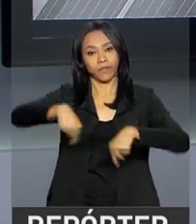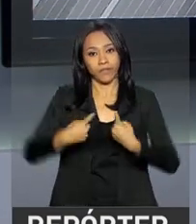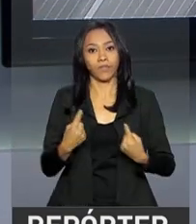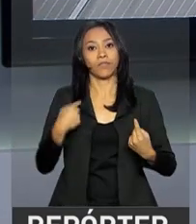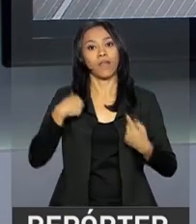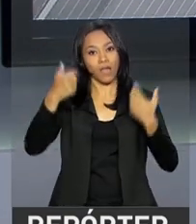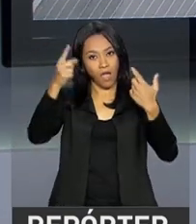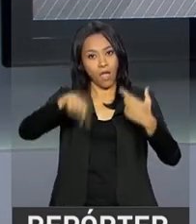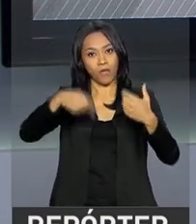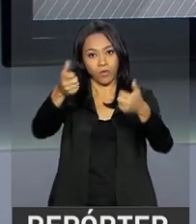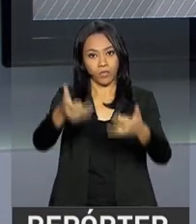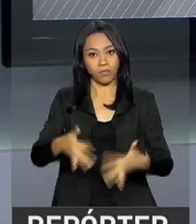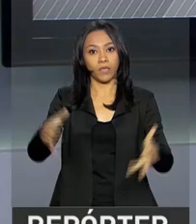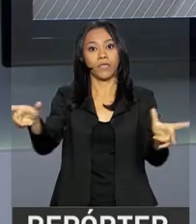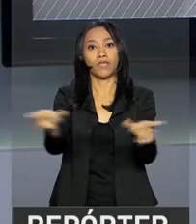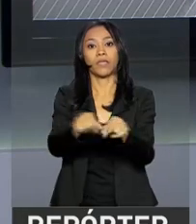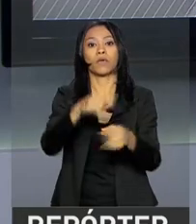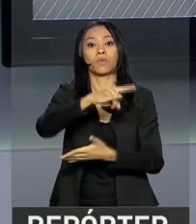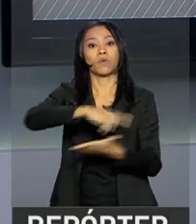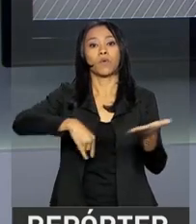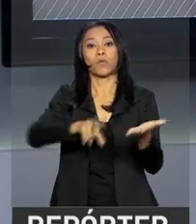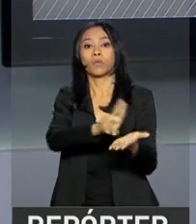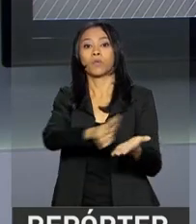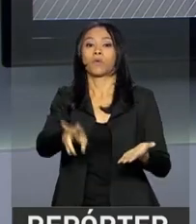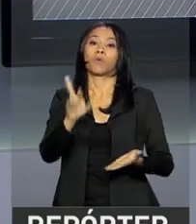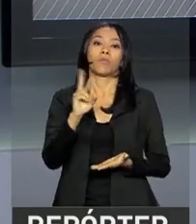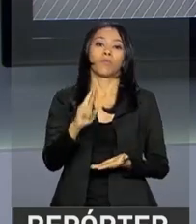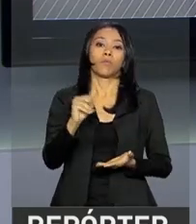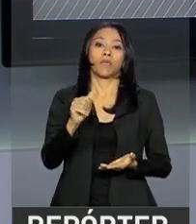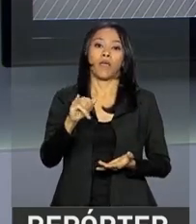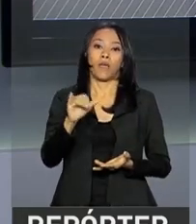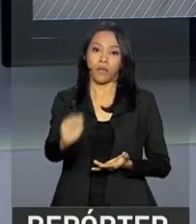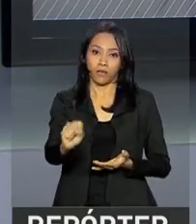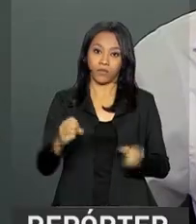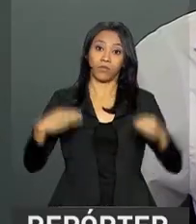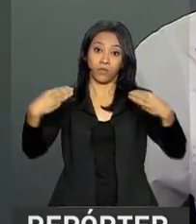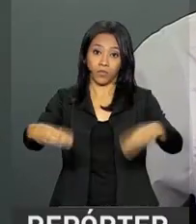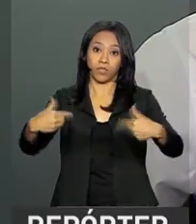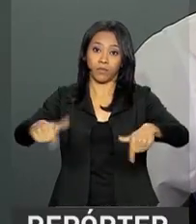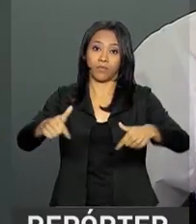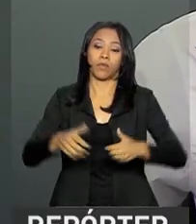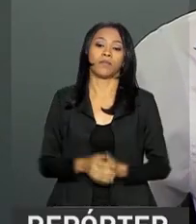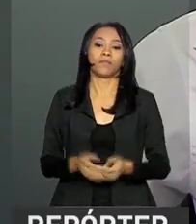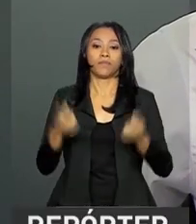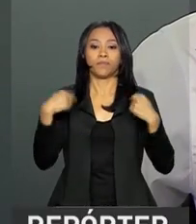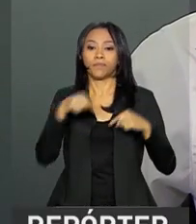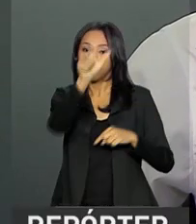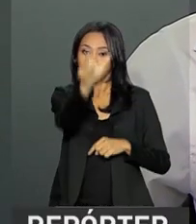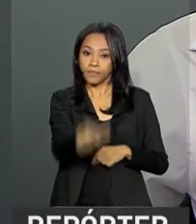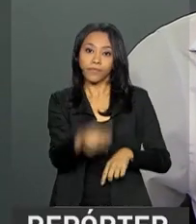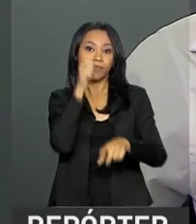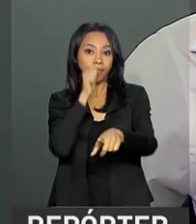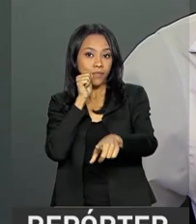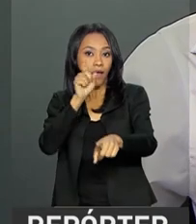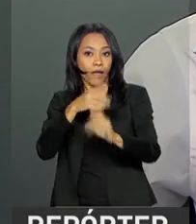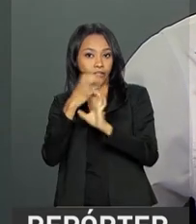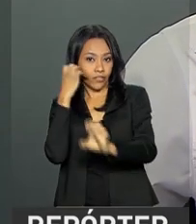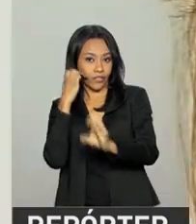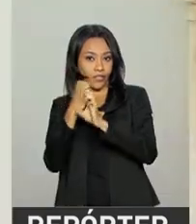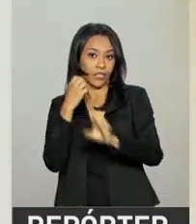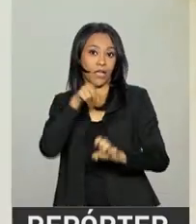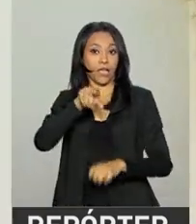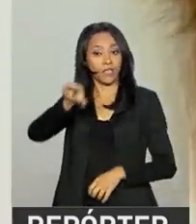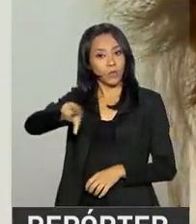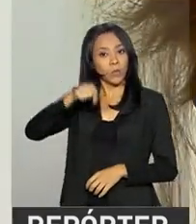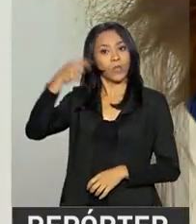Relação Anual de Informações Sociais, RAIS, do Ministério do Trabalho. Karen é engenheira. Ao escolher a